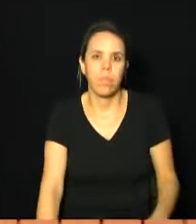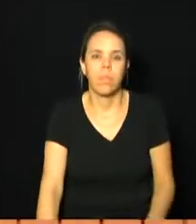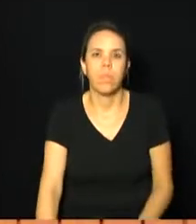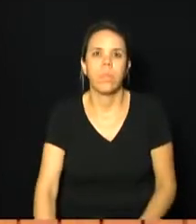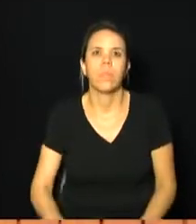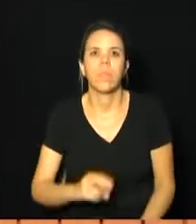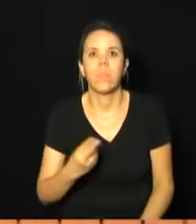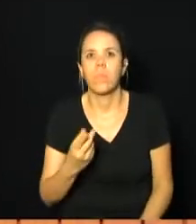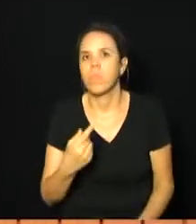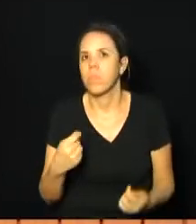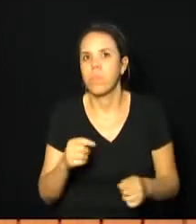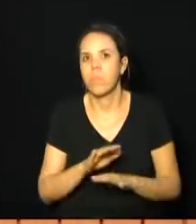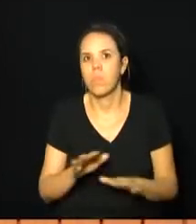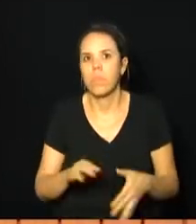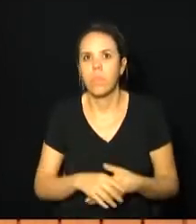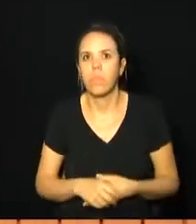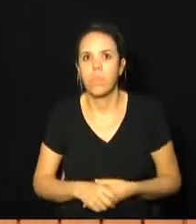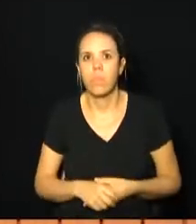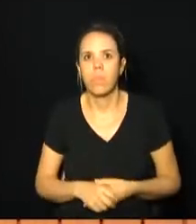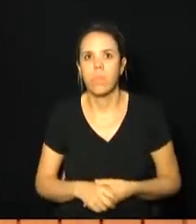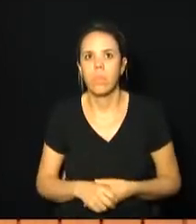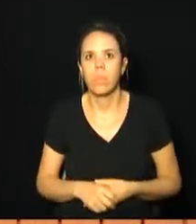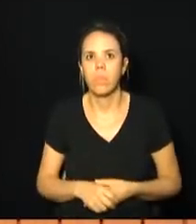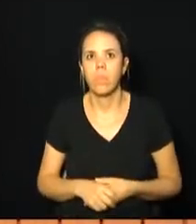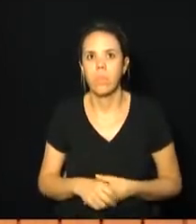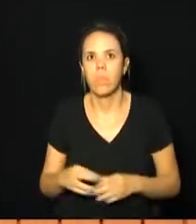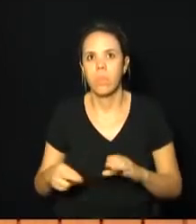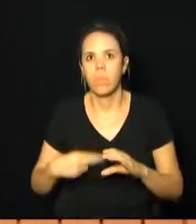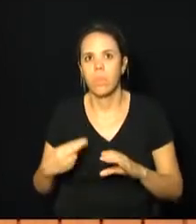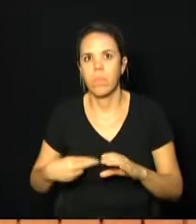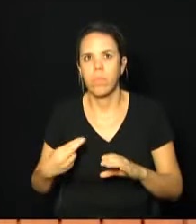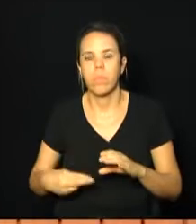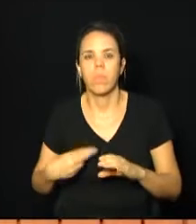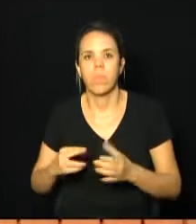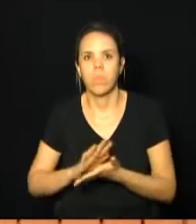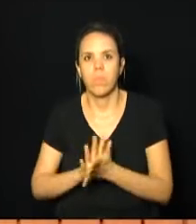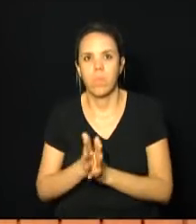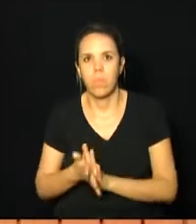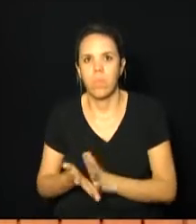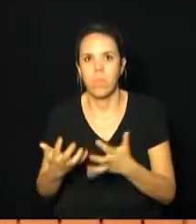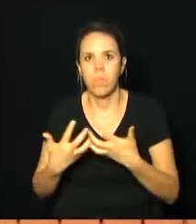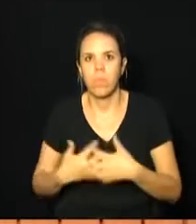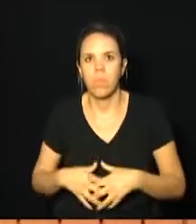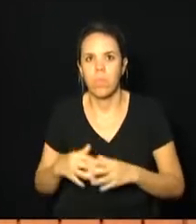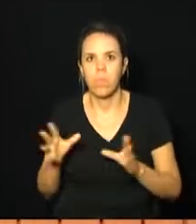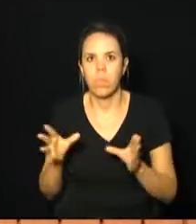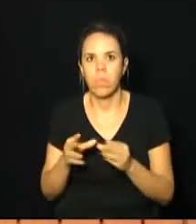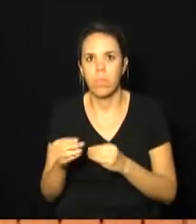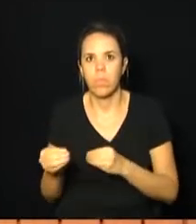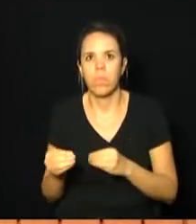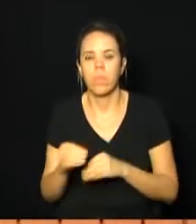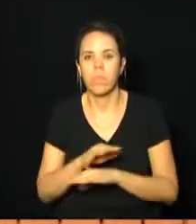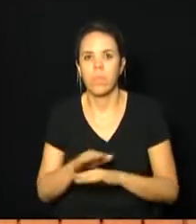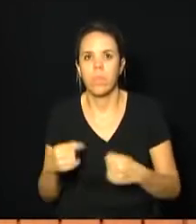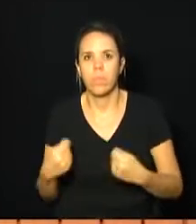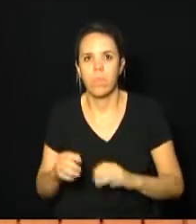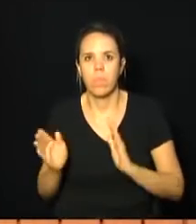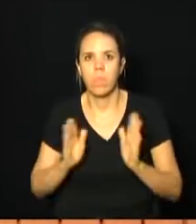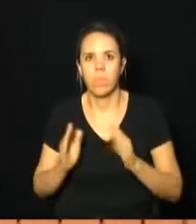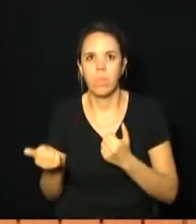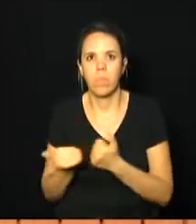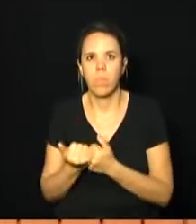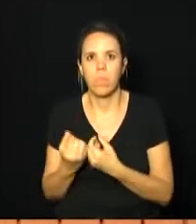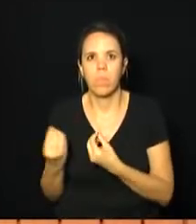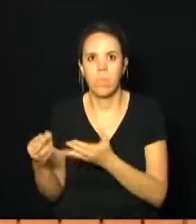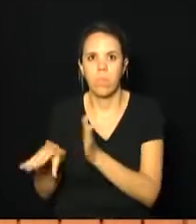ou se não, ela não precisa. O coletar e triturar é legal, porque você elimina uma viagem do caminhão. Agora, se a senhora precisar do composto, eu dou um jeito de